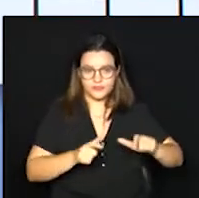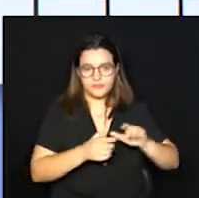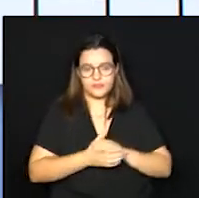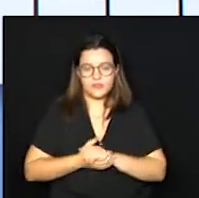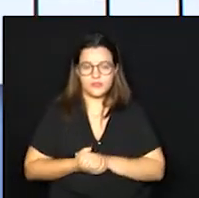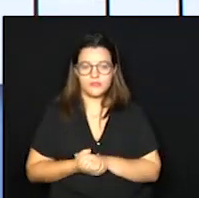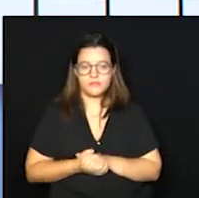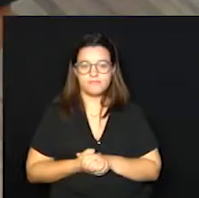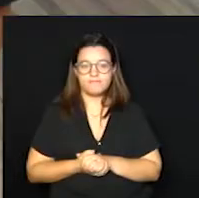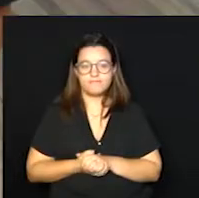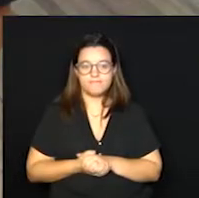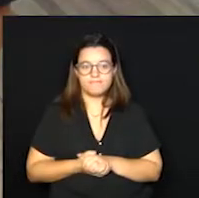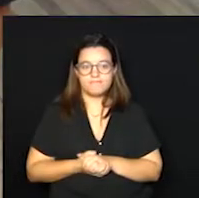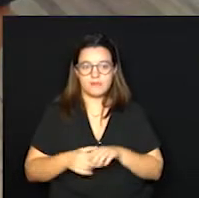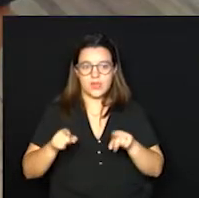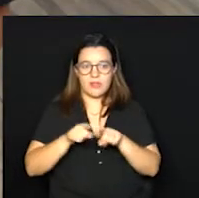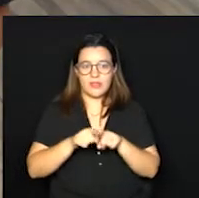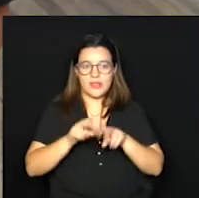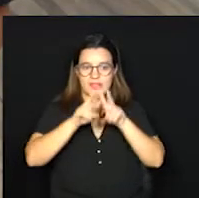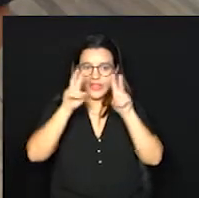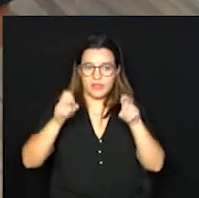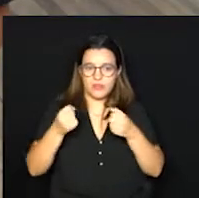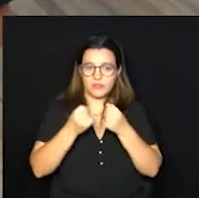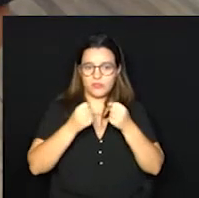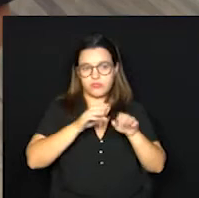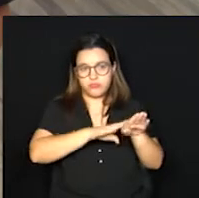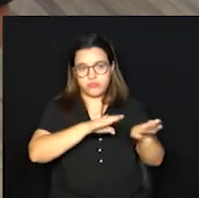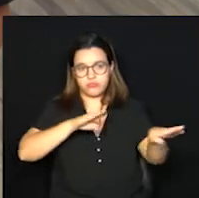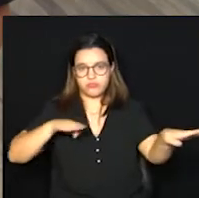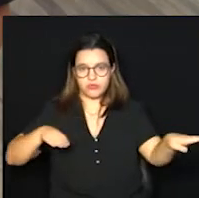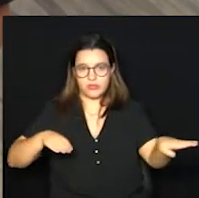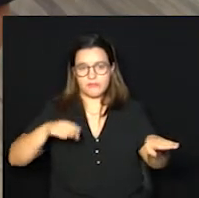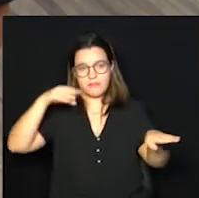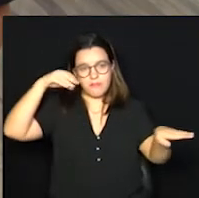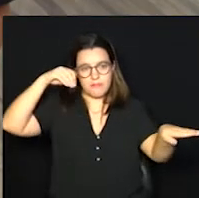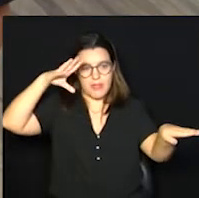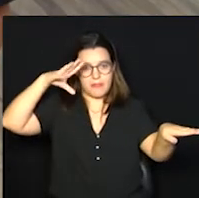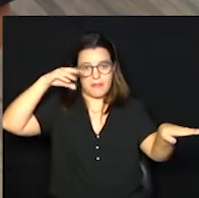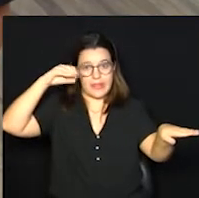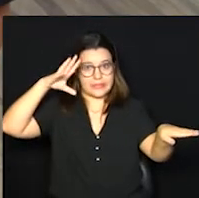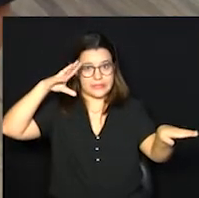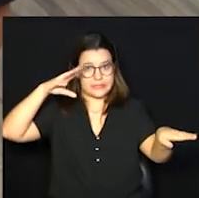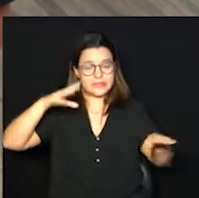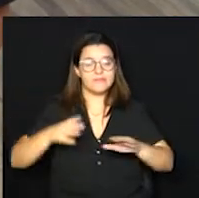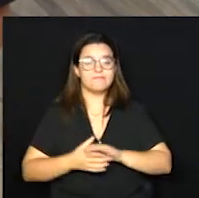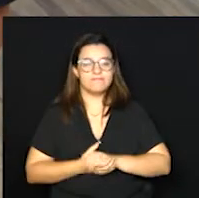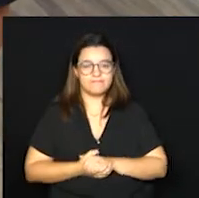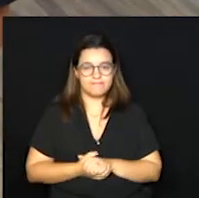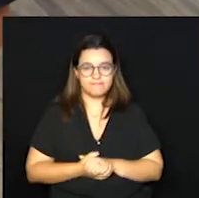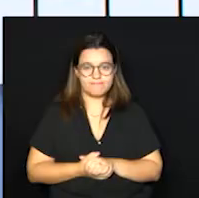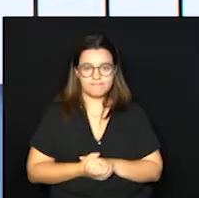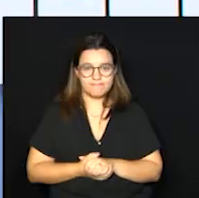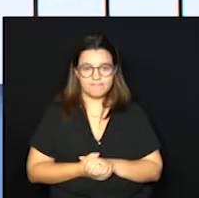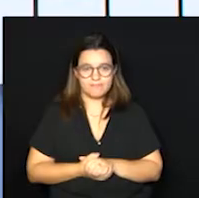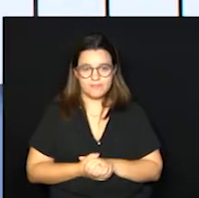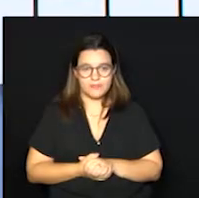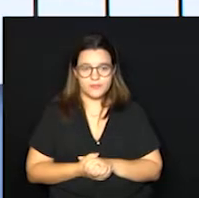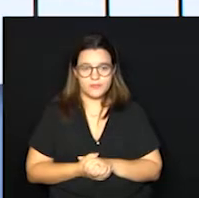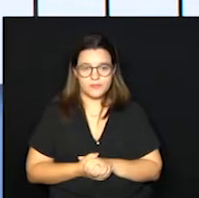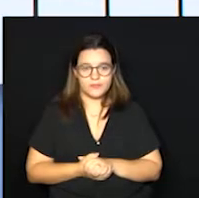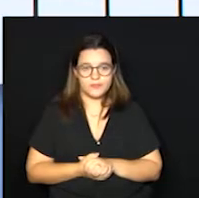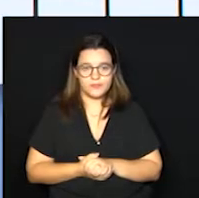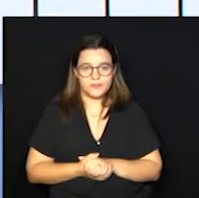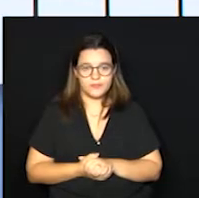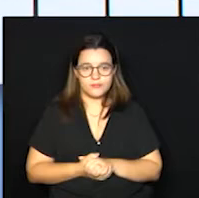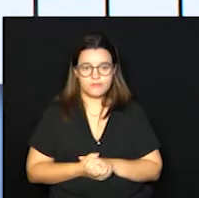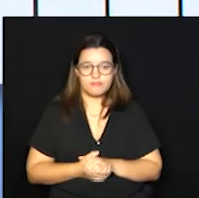Falando um pouquinho sobre trânsito agora, sobre radar móvel, a gente tem uma informação importante. Nós tivemos aí